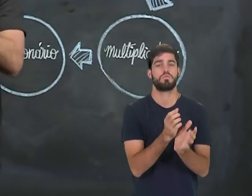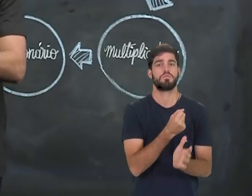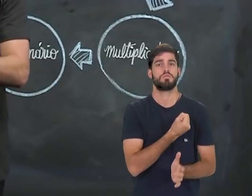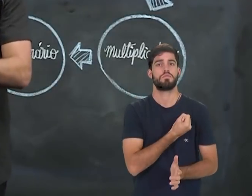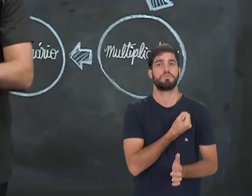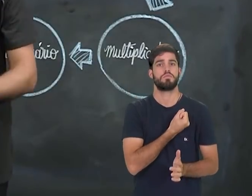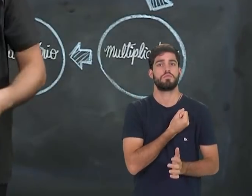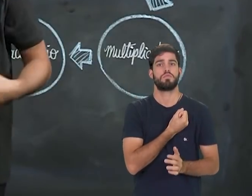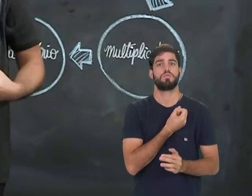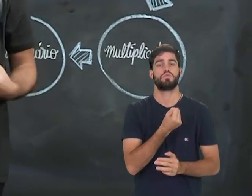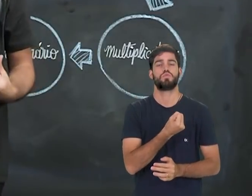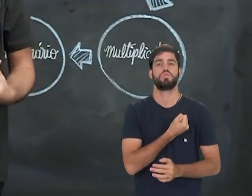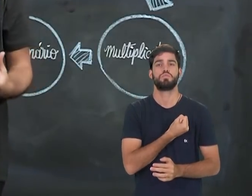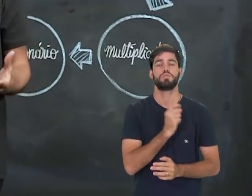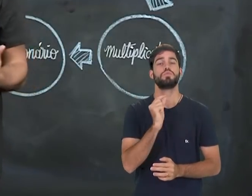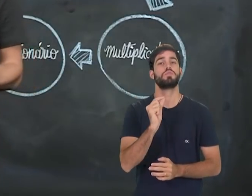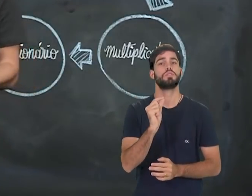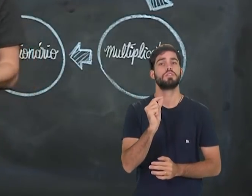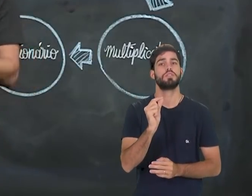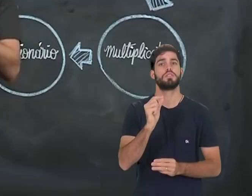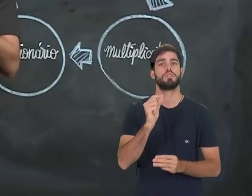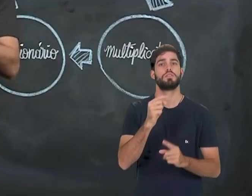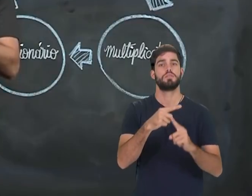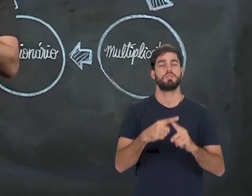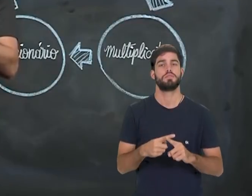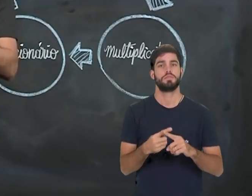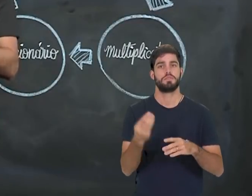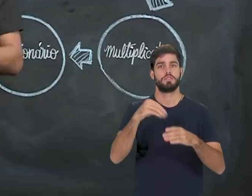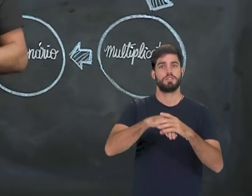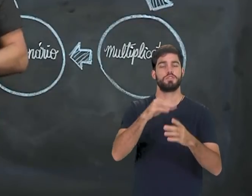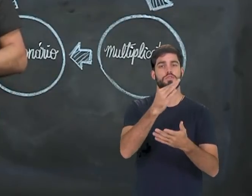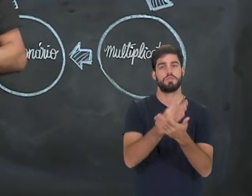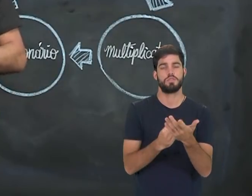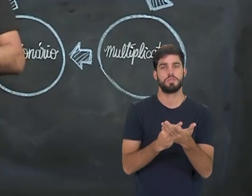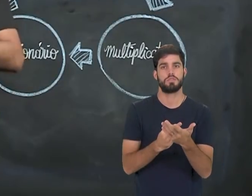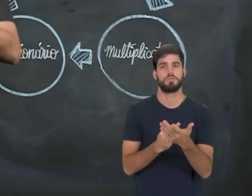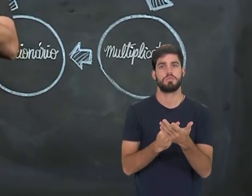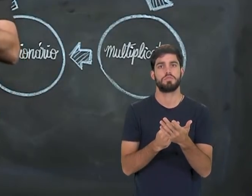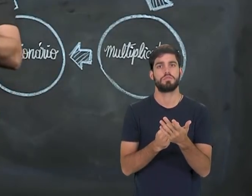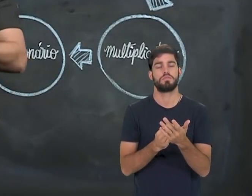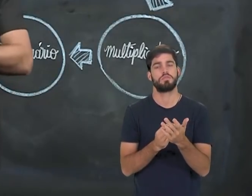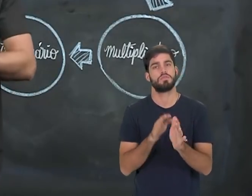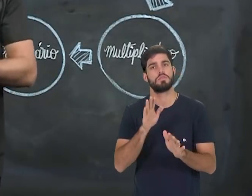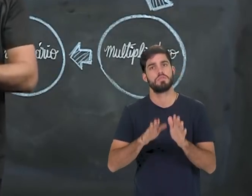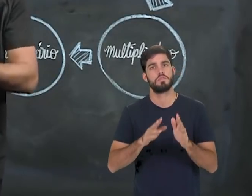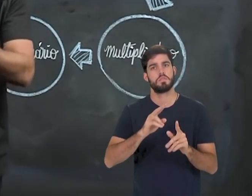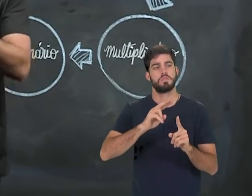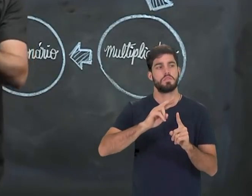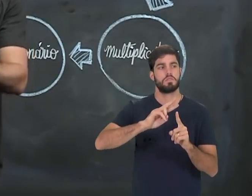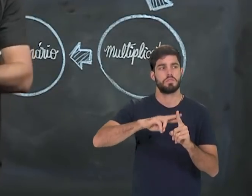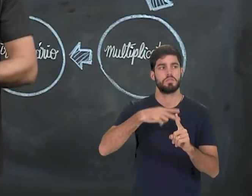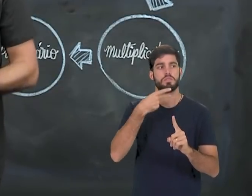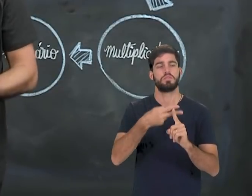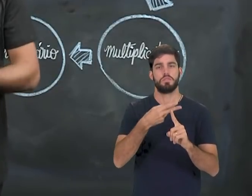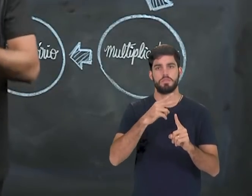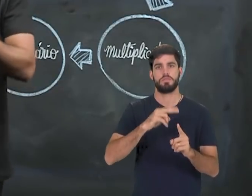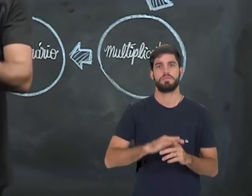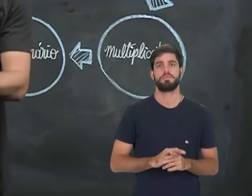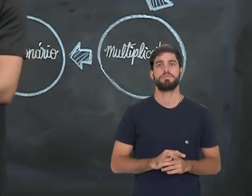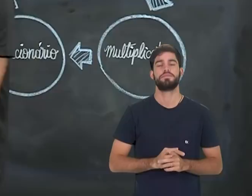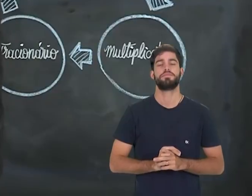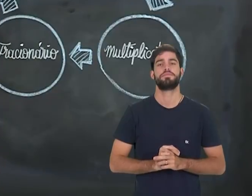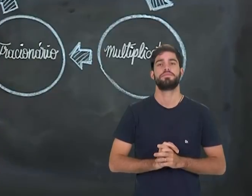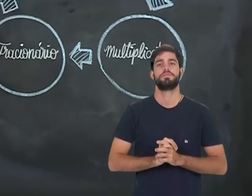os numerais multiplicativos, que marcam as relações de multiplicação dentro de um texto. Geralmente vai vir marcado por essas expressões: dobro, triplo,